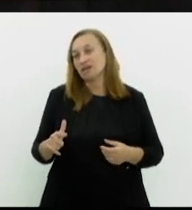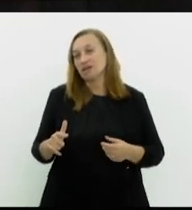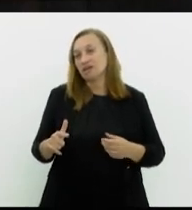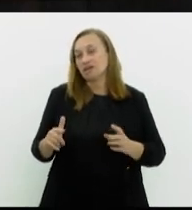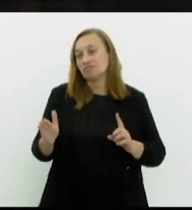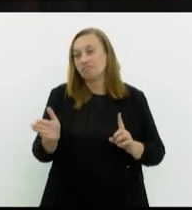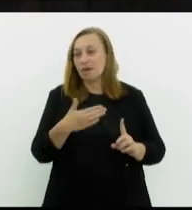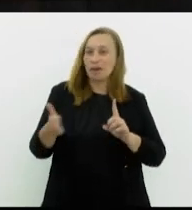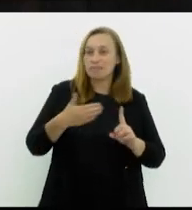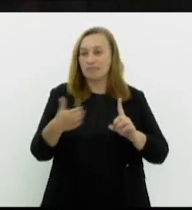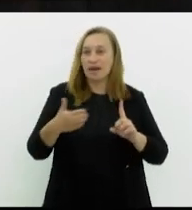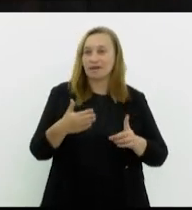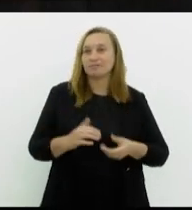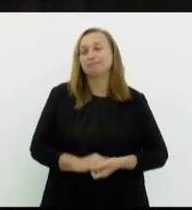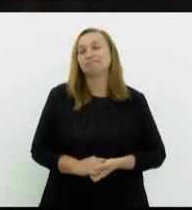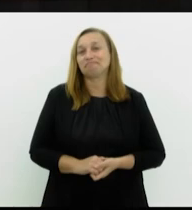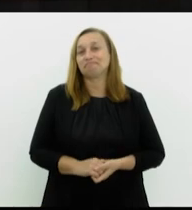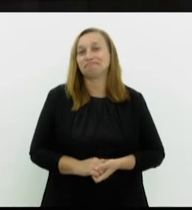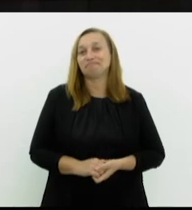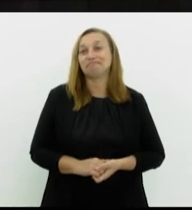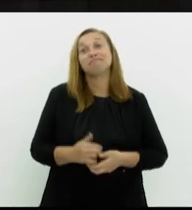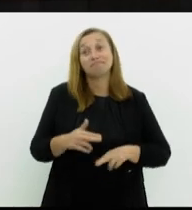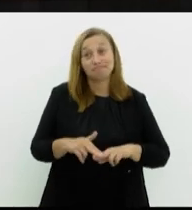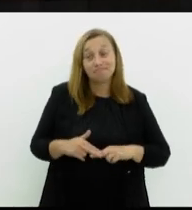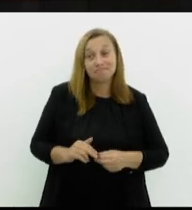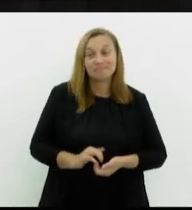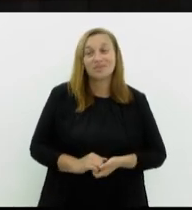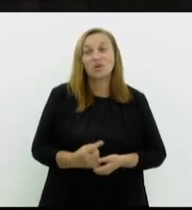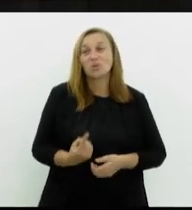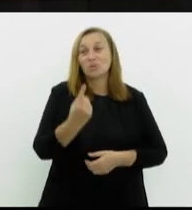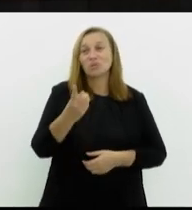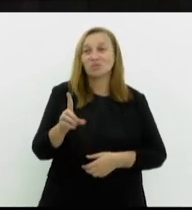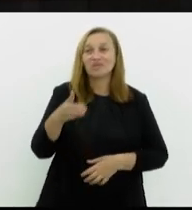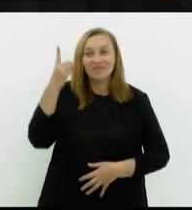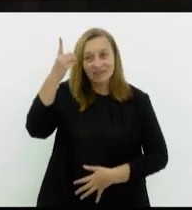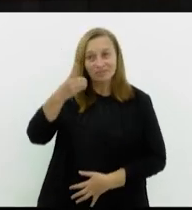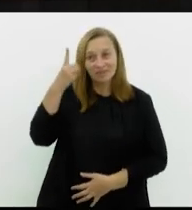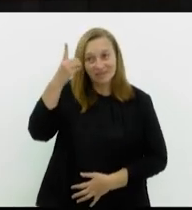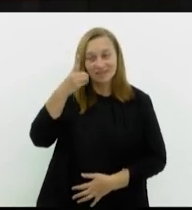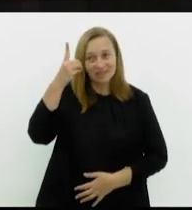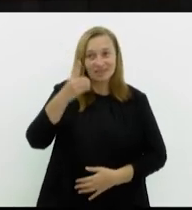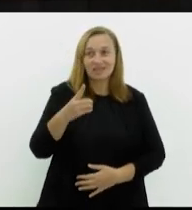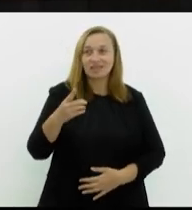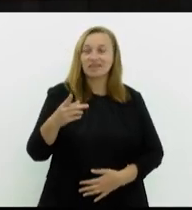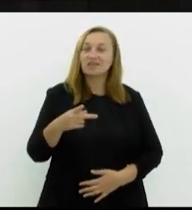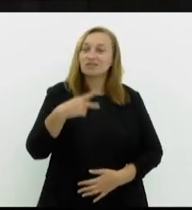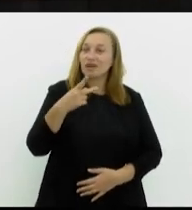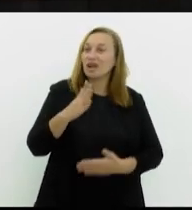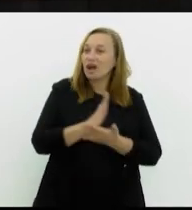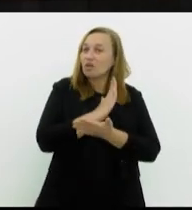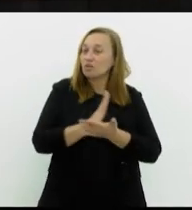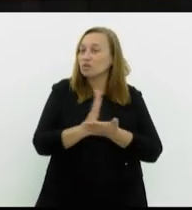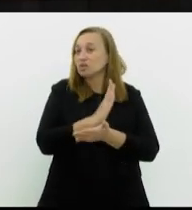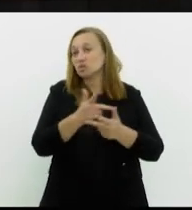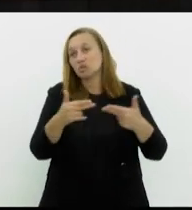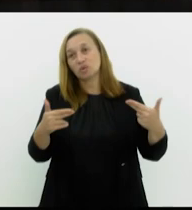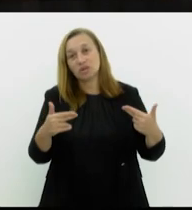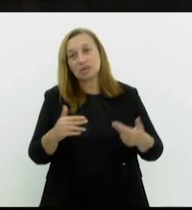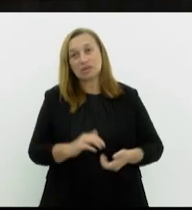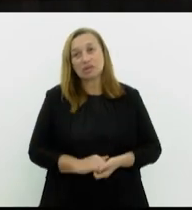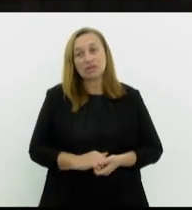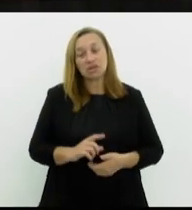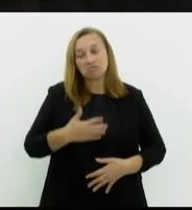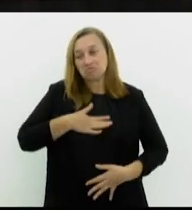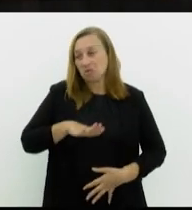cotoveladas. E, por causa disso, um deputado falou algumas coisas que eu